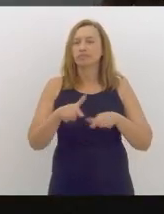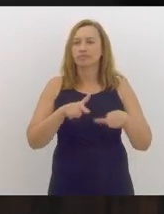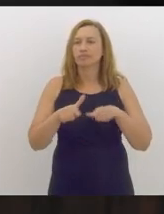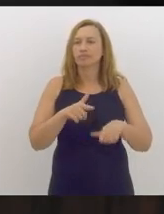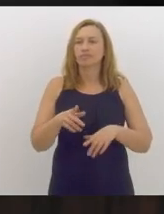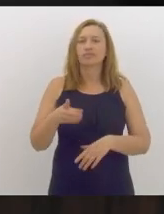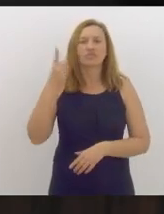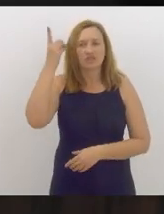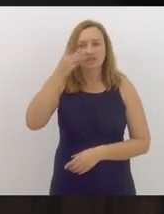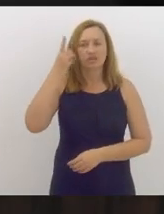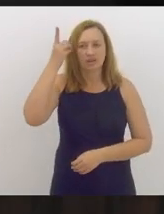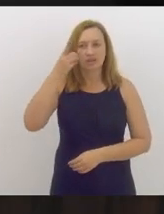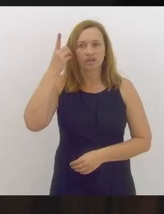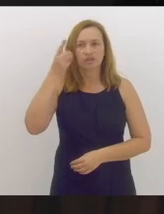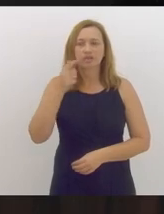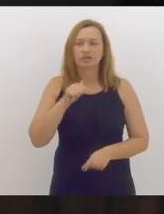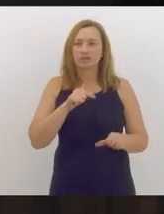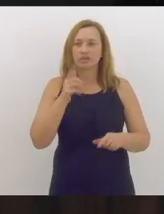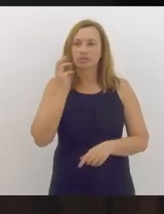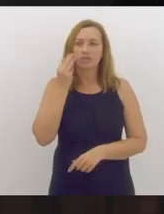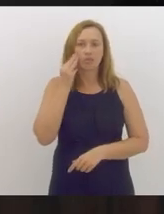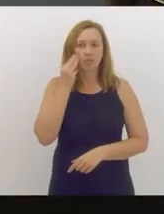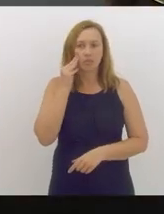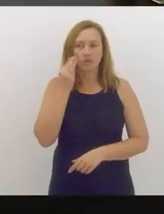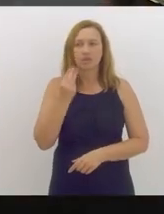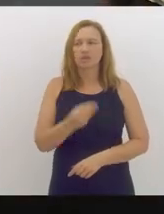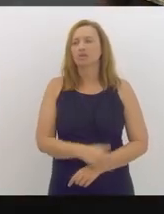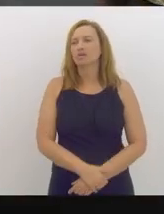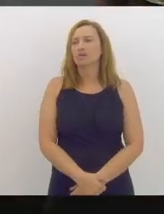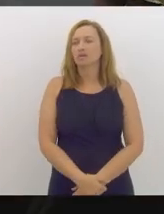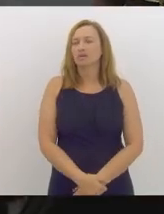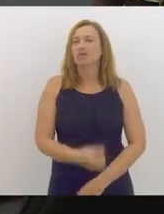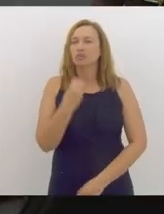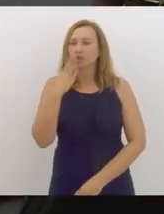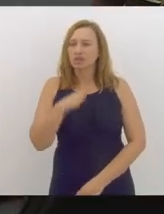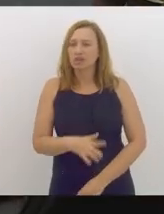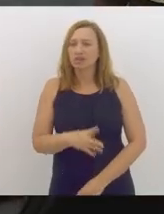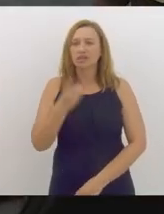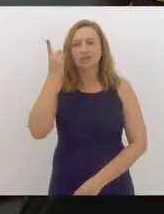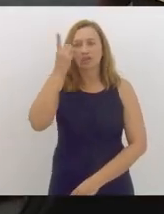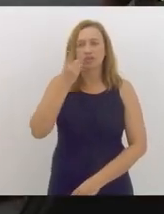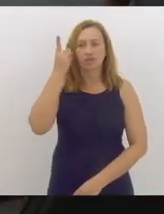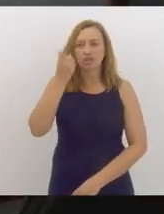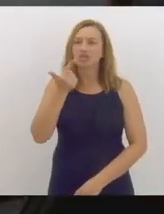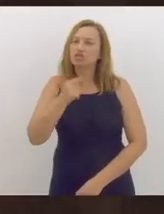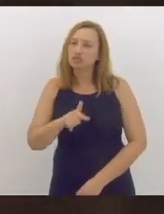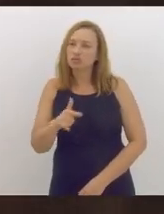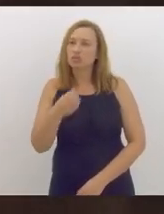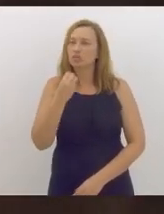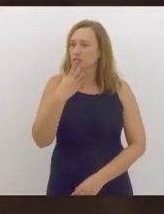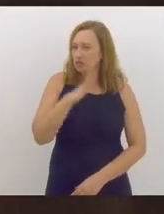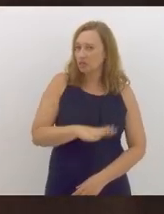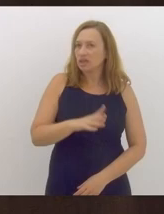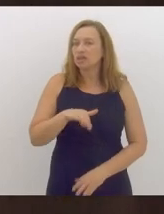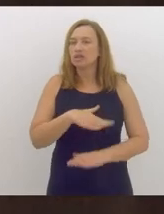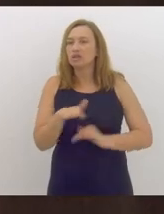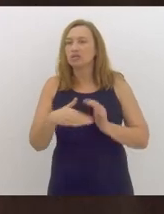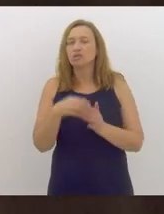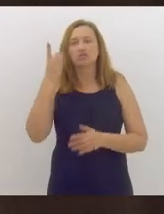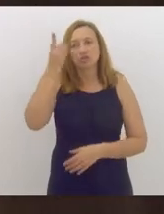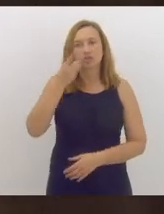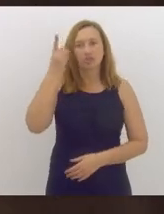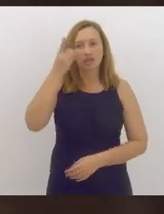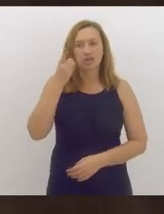deputada Mônica. Boa tarde, deputado, mais uma vez. Boa tarde aos deputados e